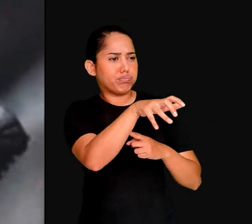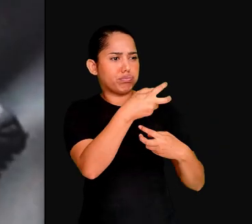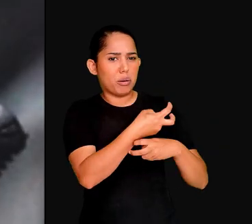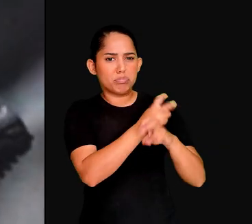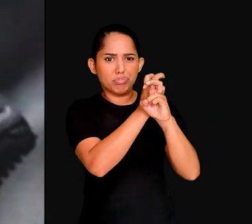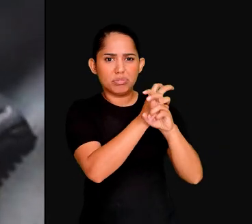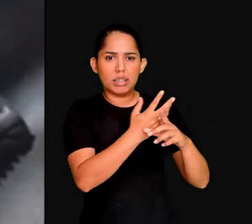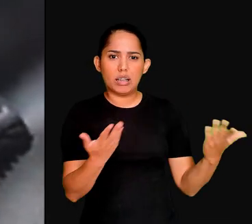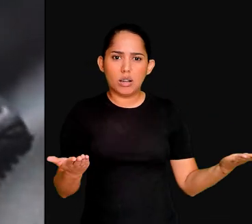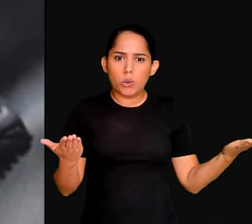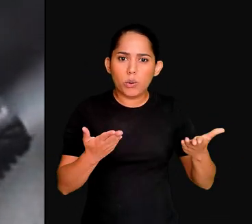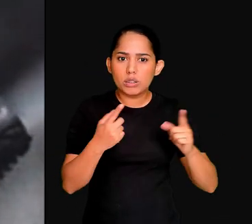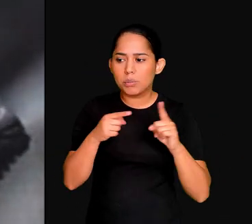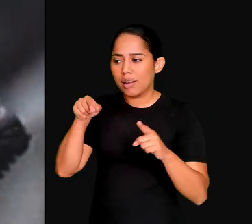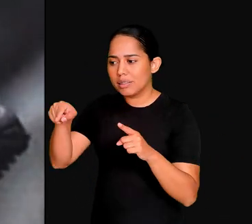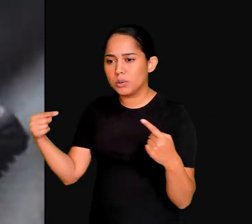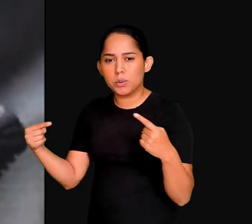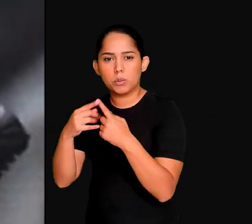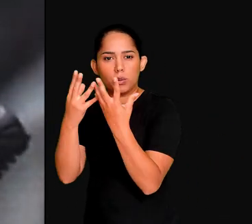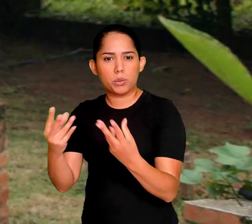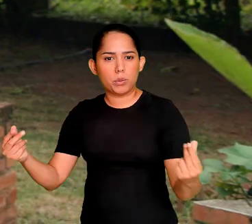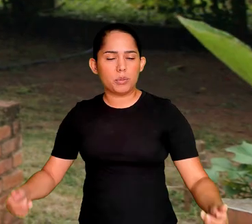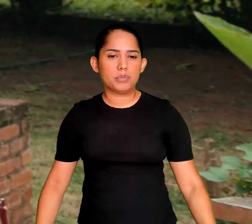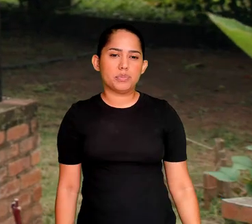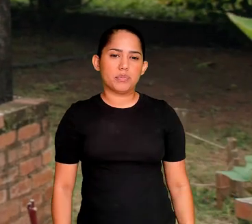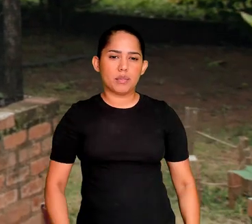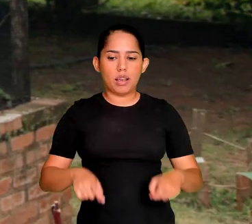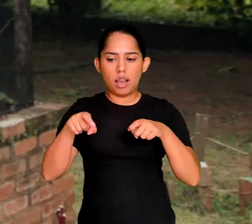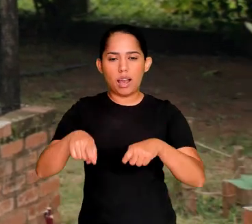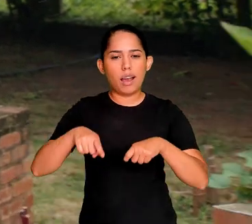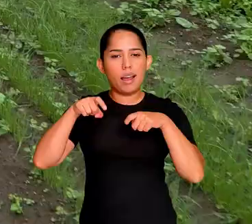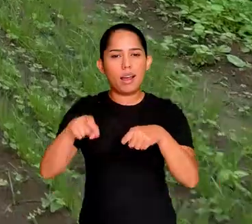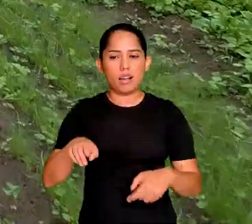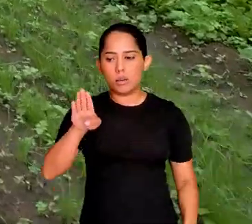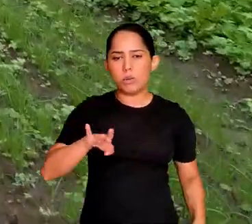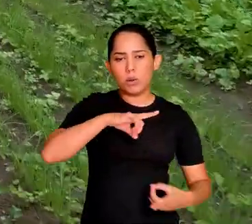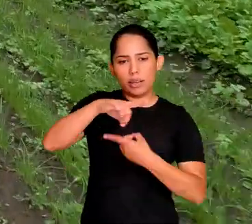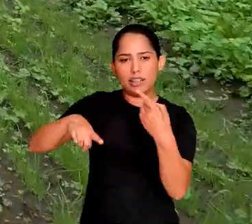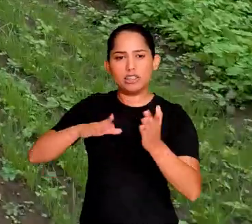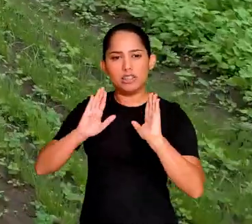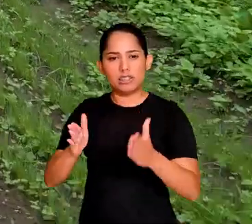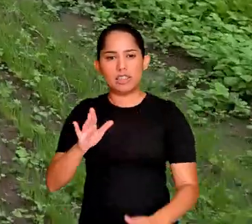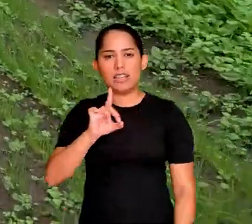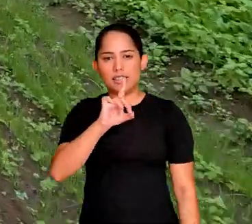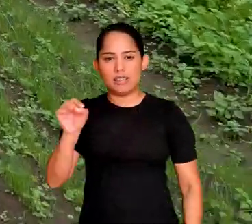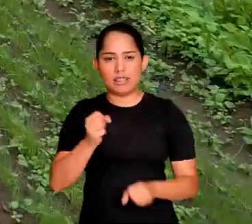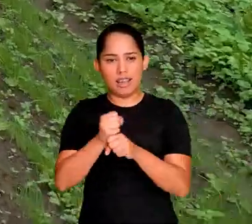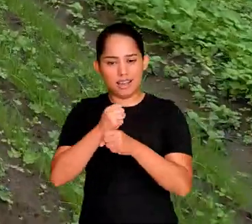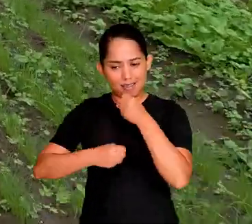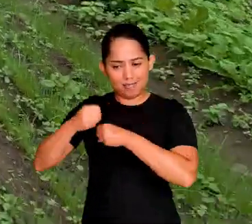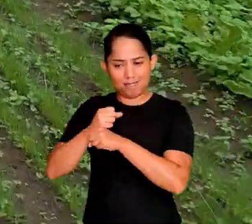hoje, então ela vai ser realmente uma agricultura de cura. A agricultura biodinâmica é um movimento que fez 100 anos no ano